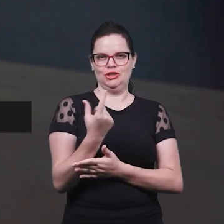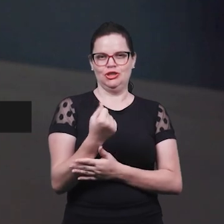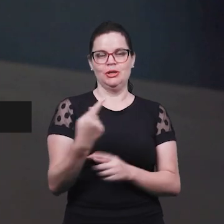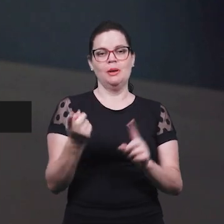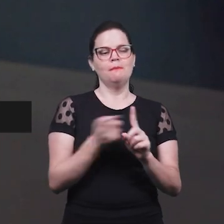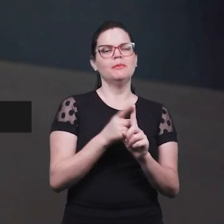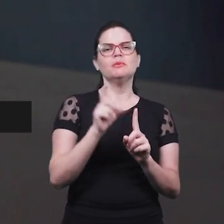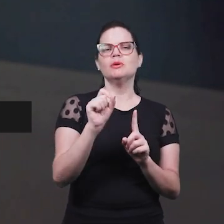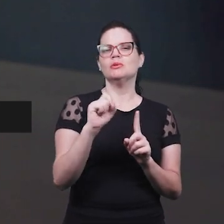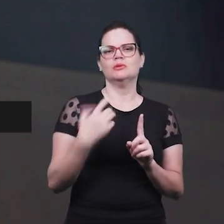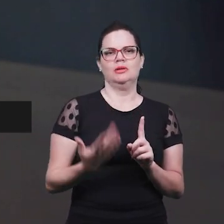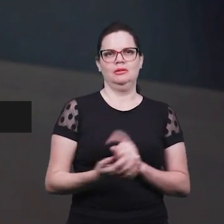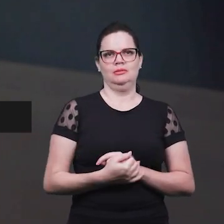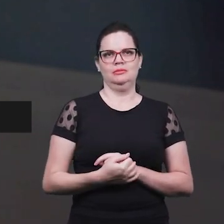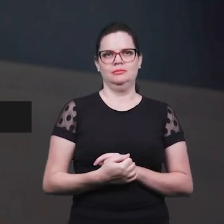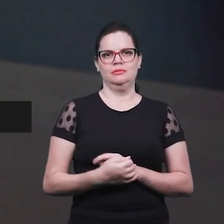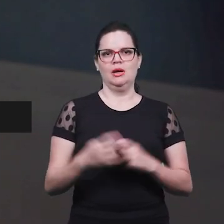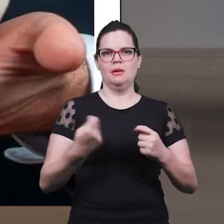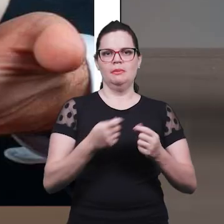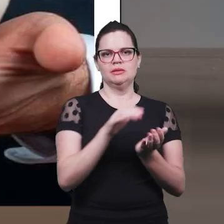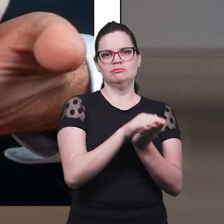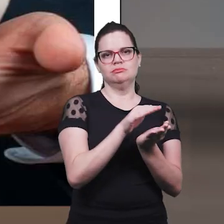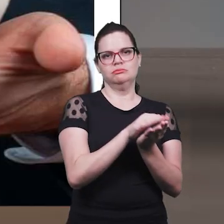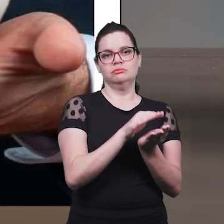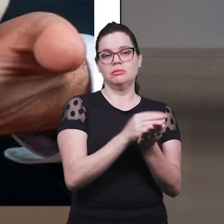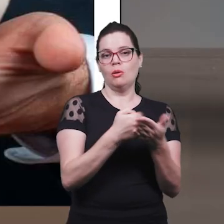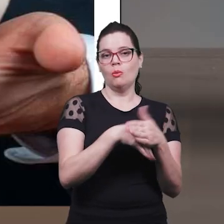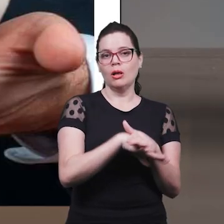primeiro você tem que fazer o quê? Você tem que ter uma reserva